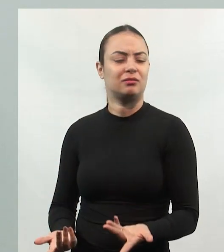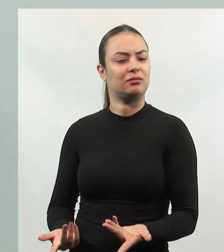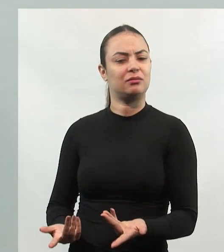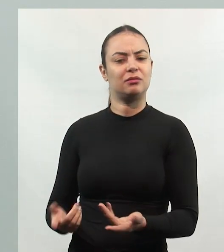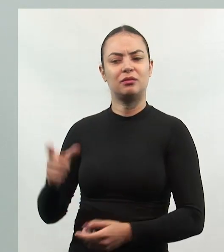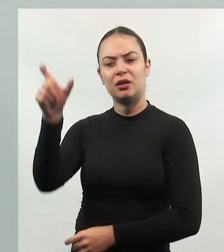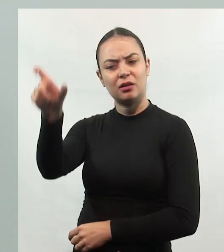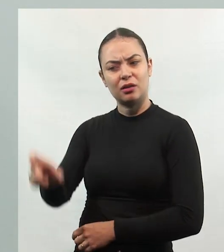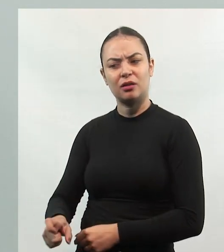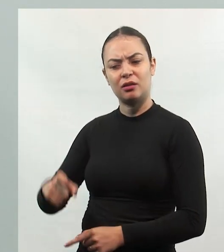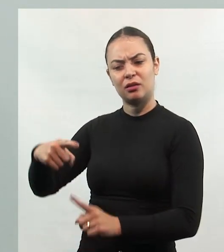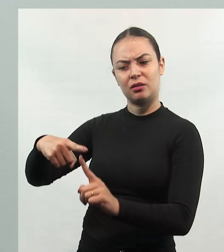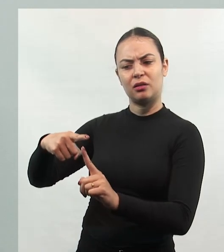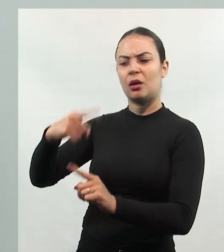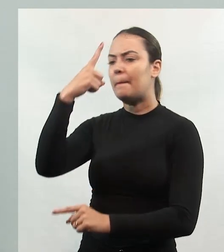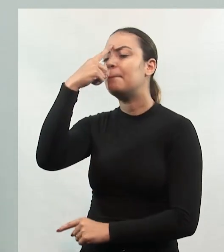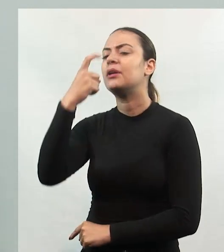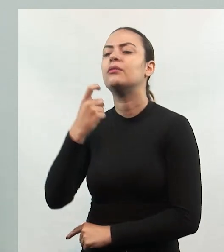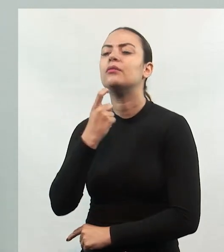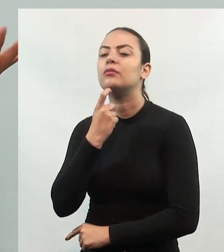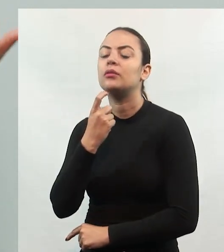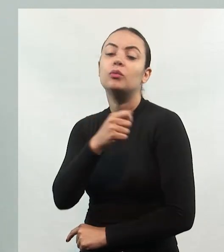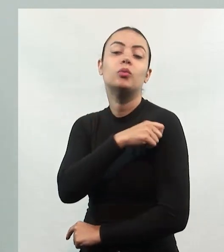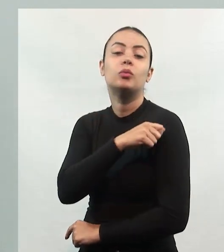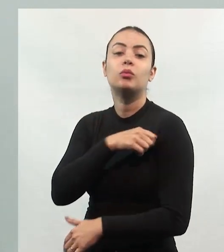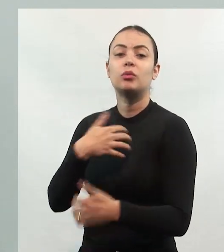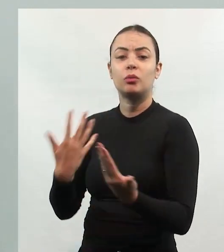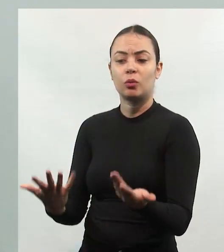isso, alguns discursos de dizer, aquele aluno me